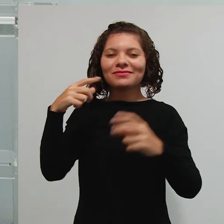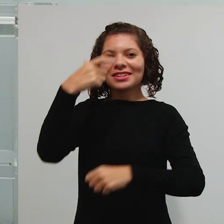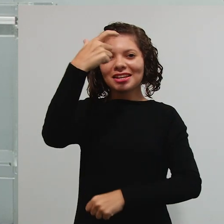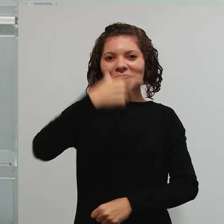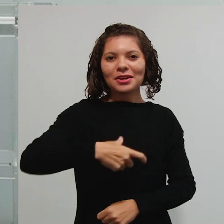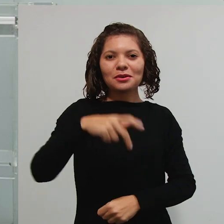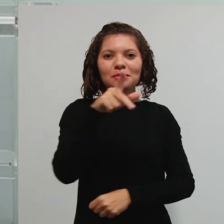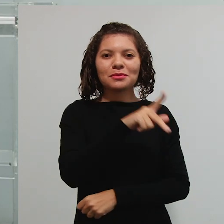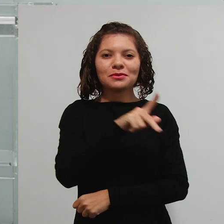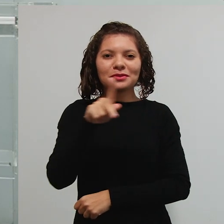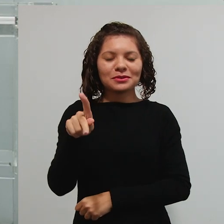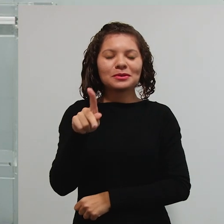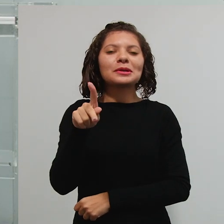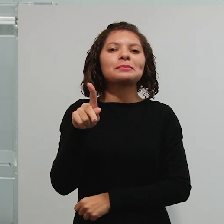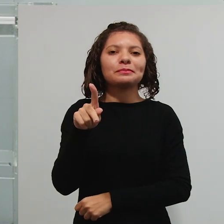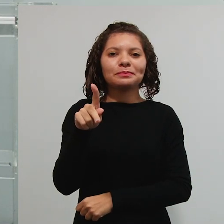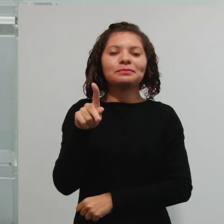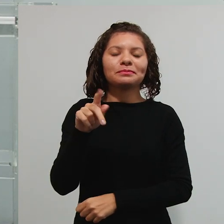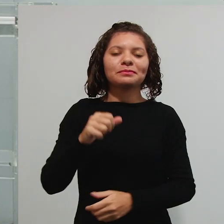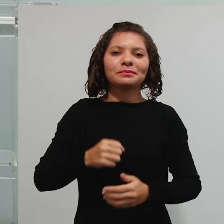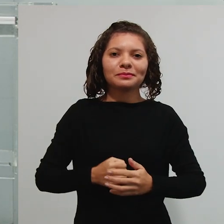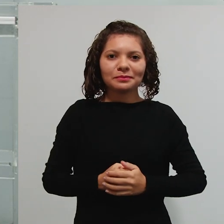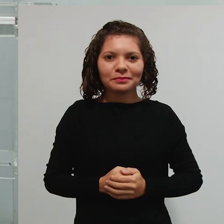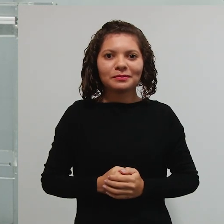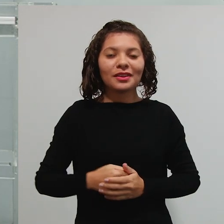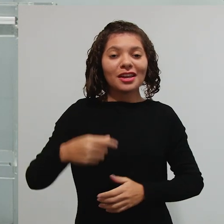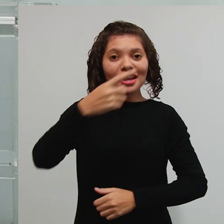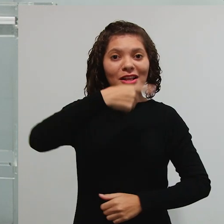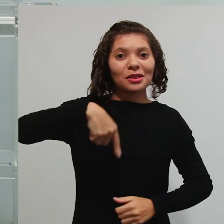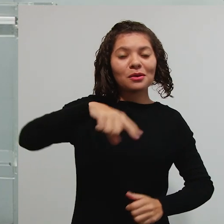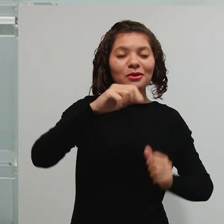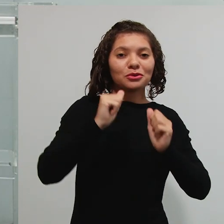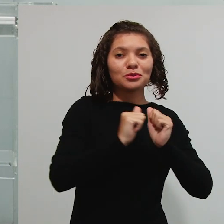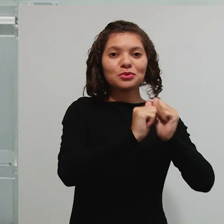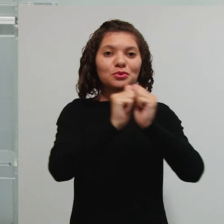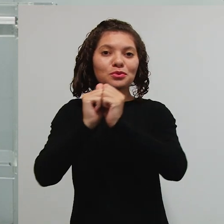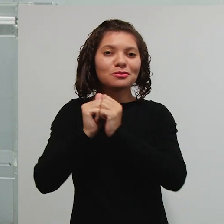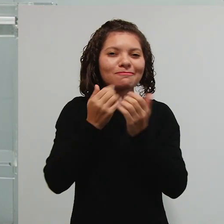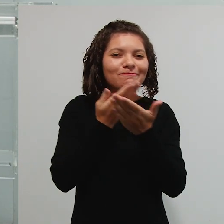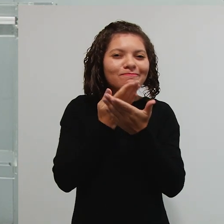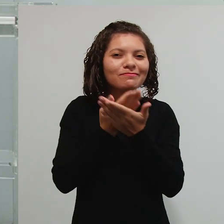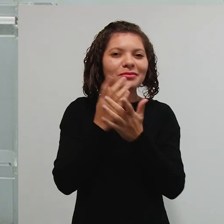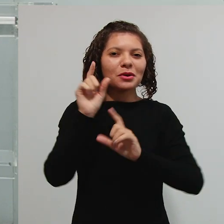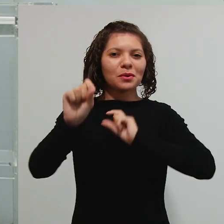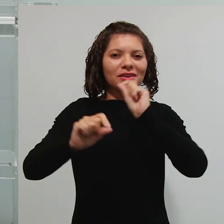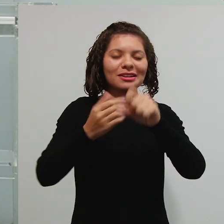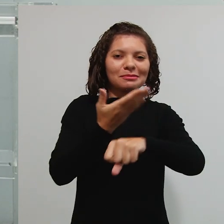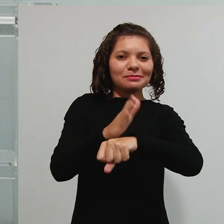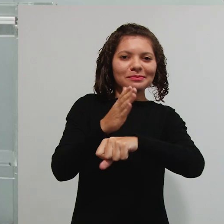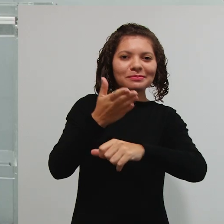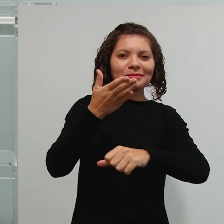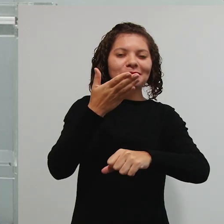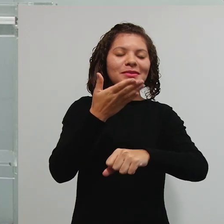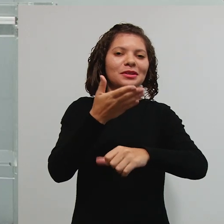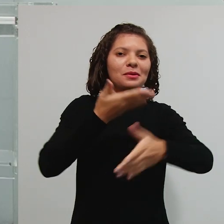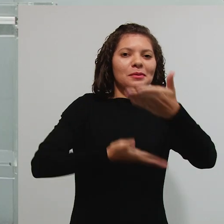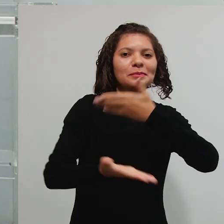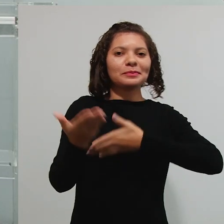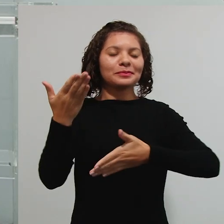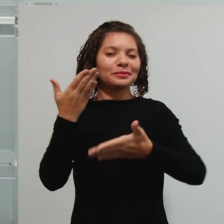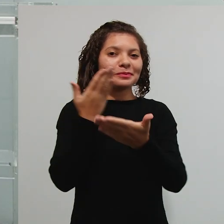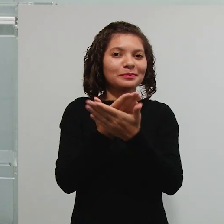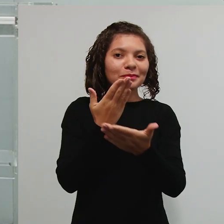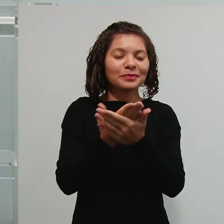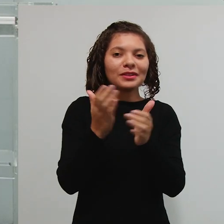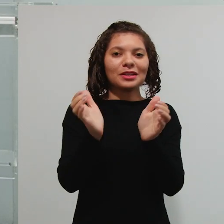sou a professora Anabela Barbosa. Juntinhos estamos na jornada de Práticas Colaborativas de Estudos em